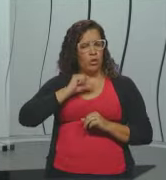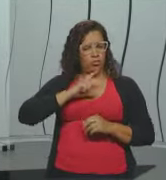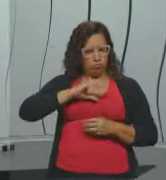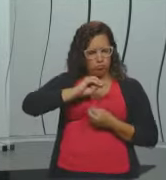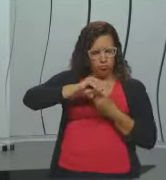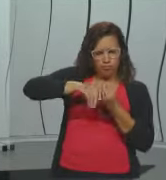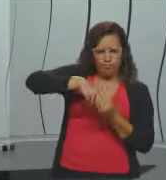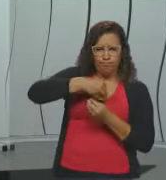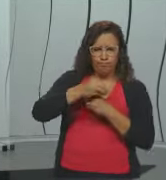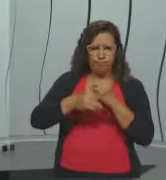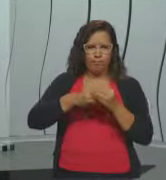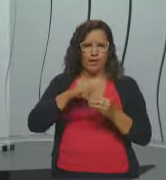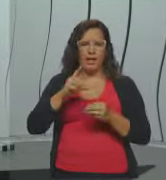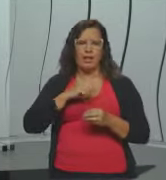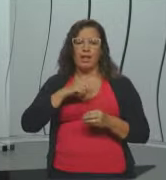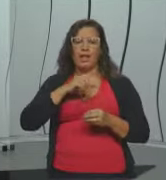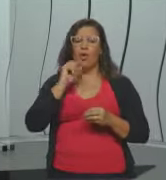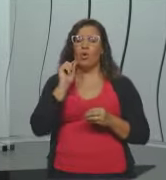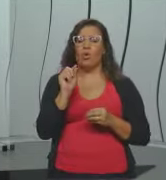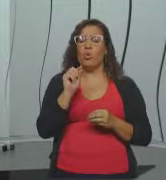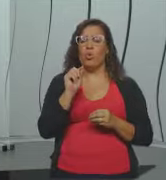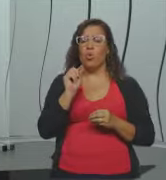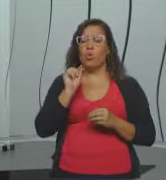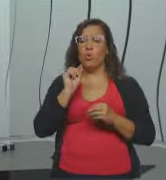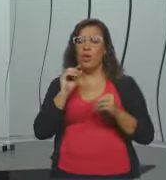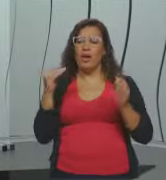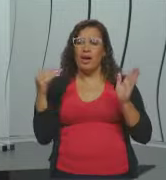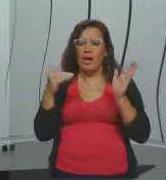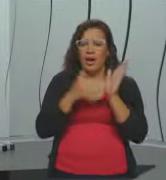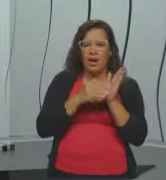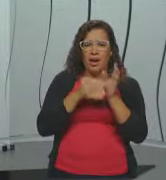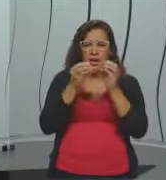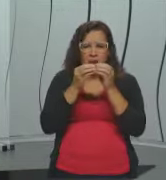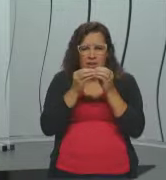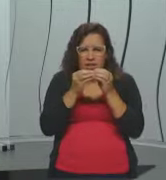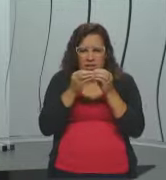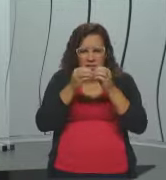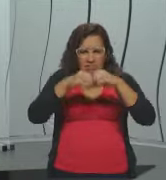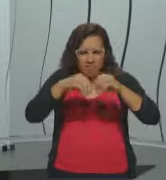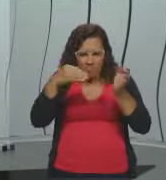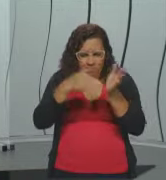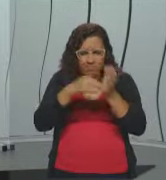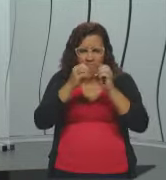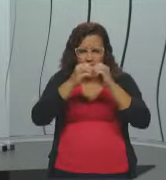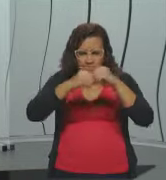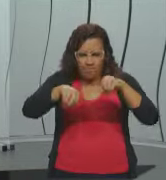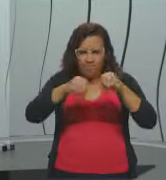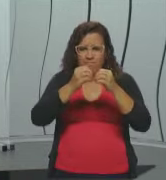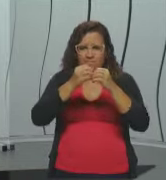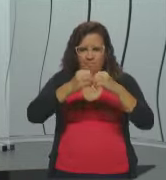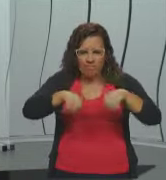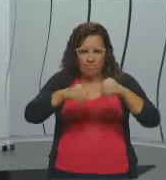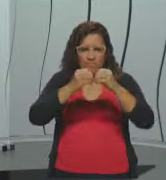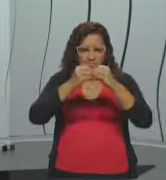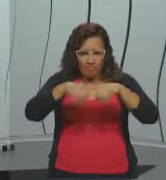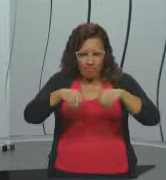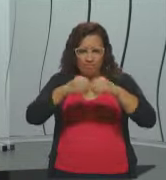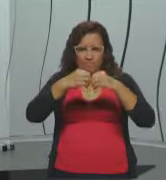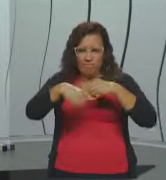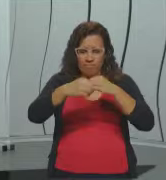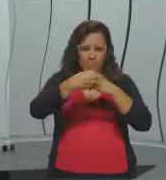falei e ele tem algumas enzimas responsáveis por quebrar mais ainda açúcar, por quebrar esse açúcar